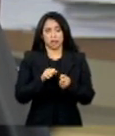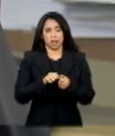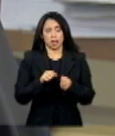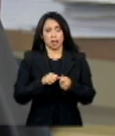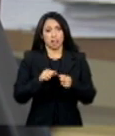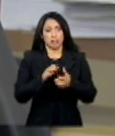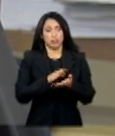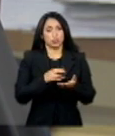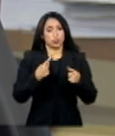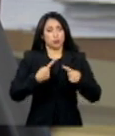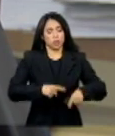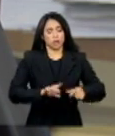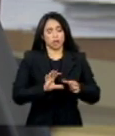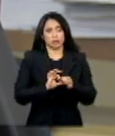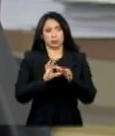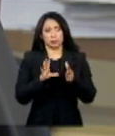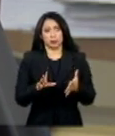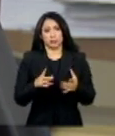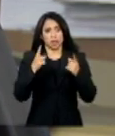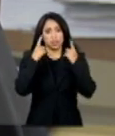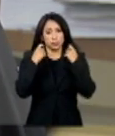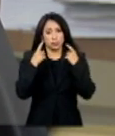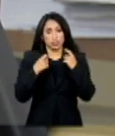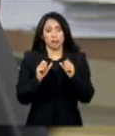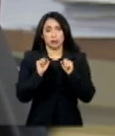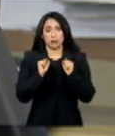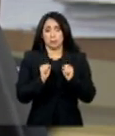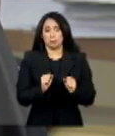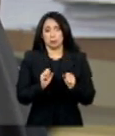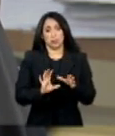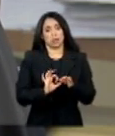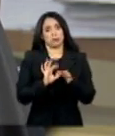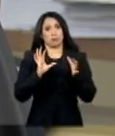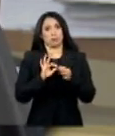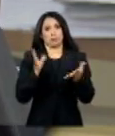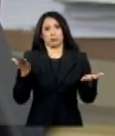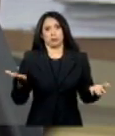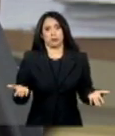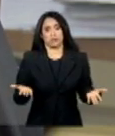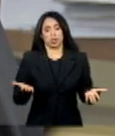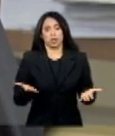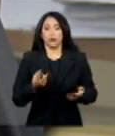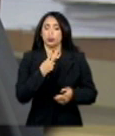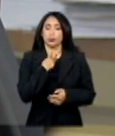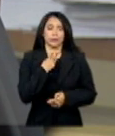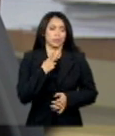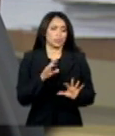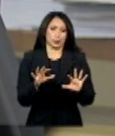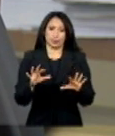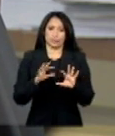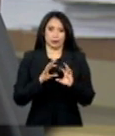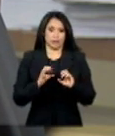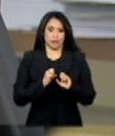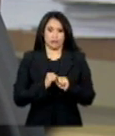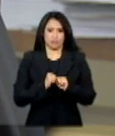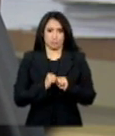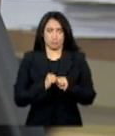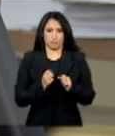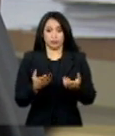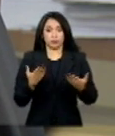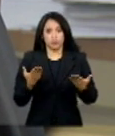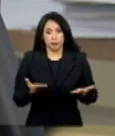e violência de todo tipo devem ser livremente praticados o que não pode ser admitido aliás